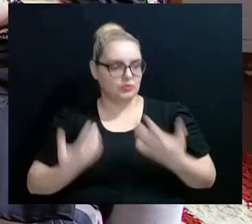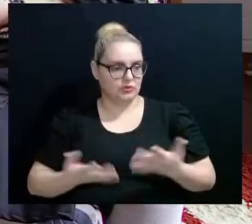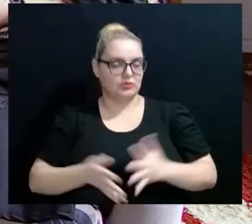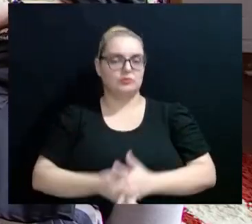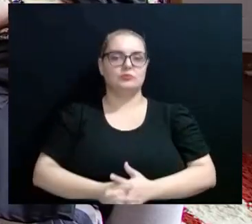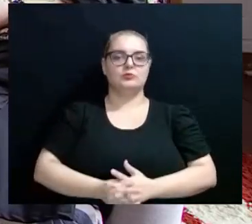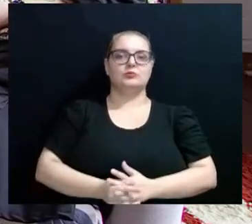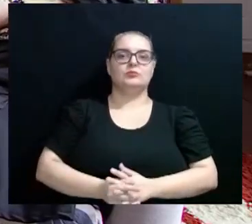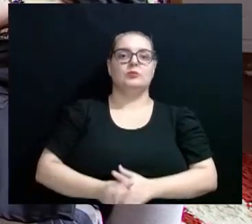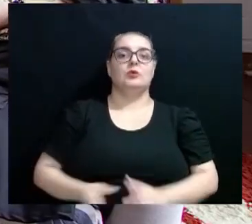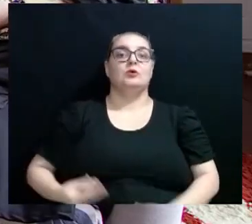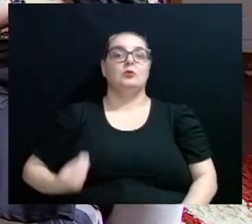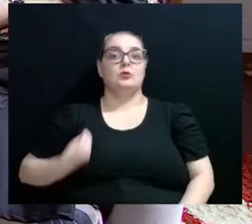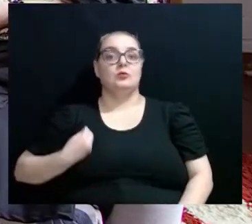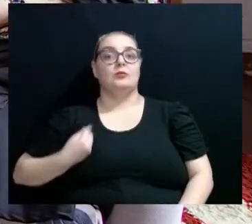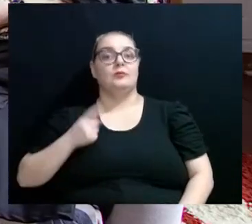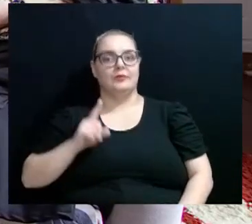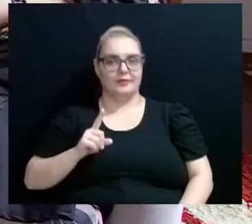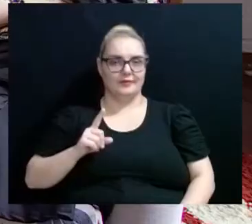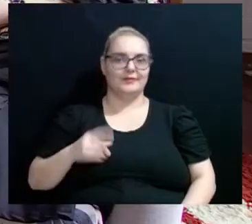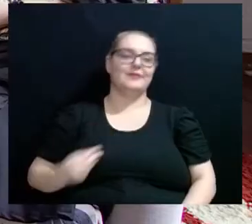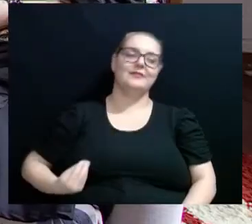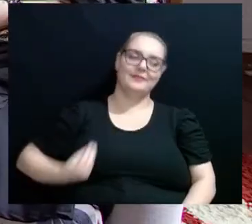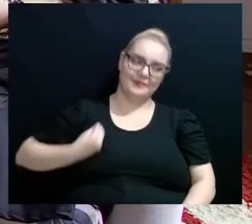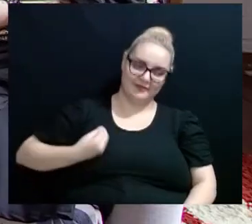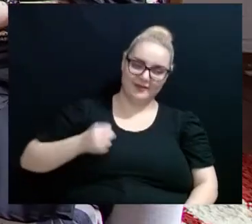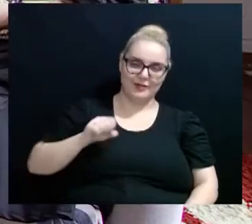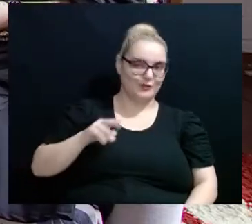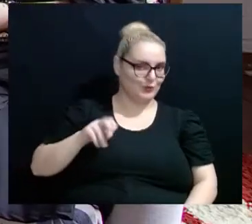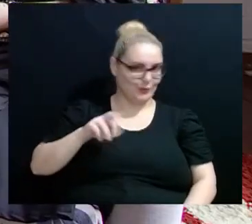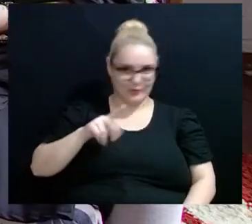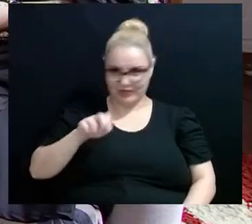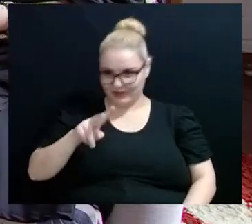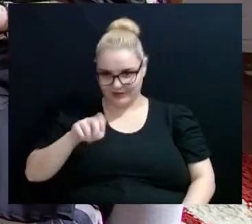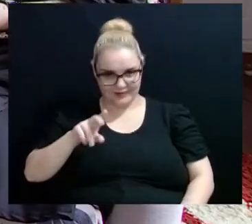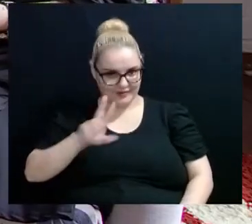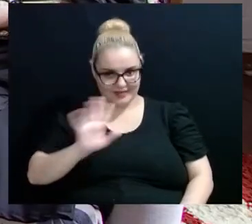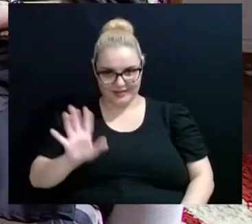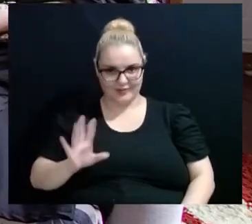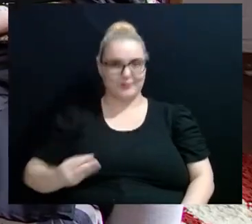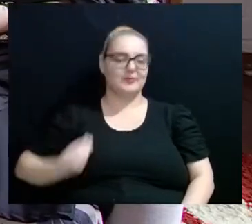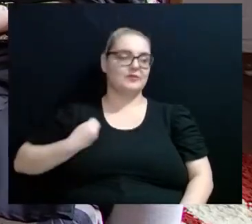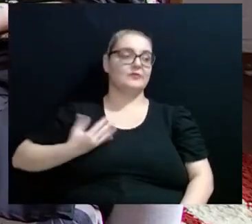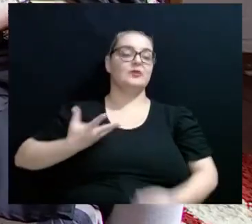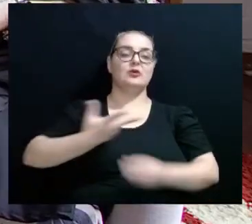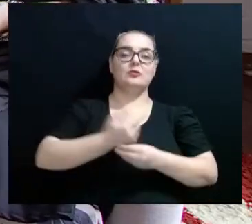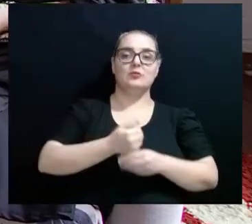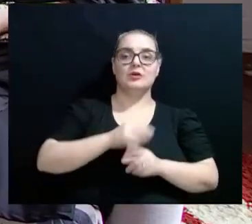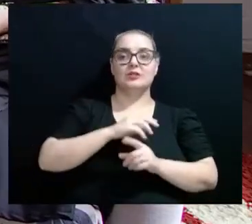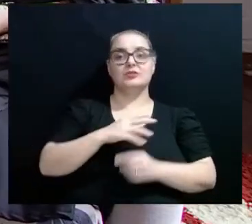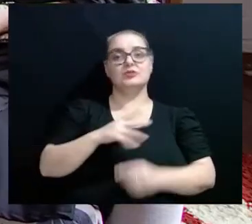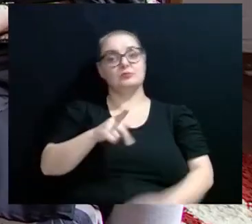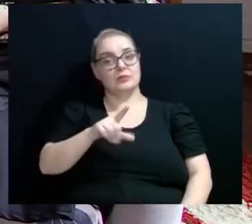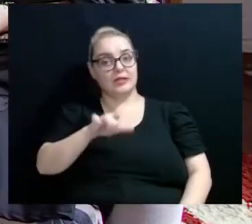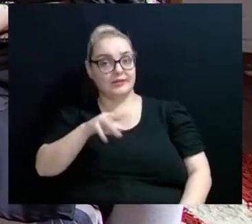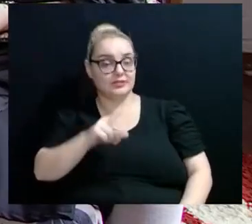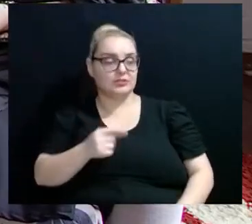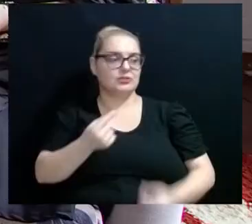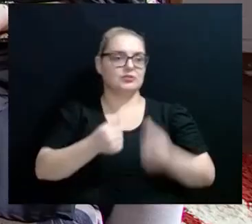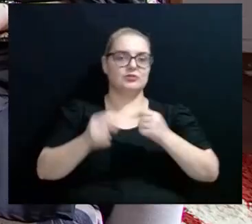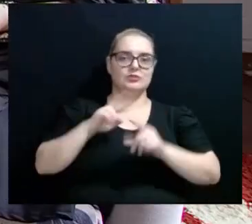possível sobreviver, né? Sobreviver não, viver. Sendo uma artista plástica do ponto de